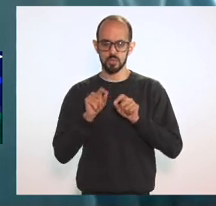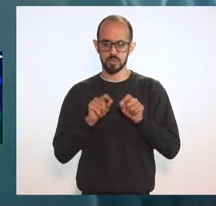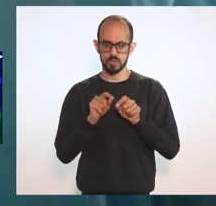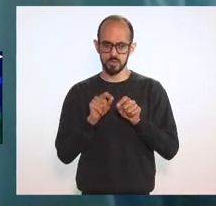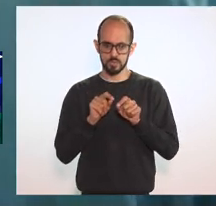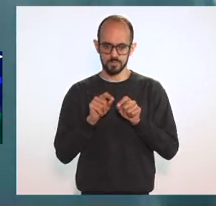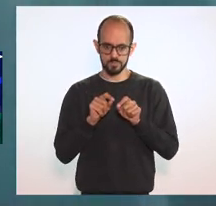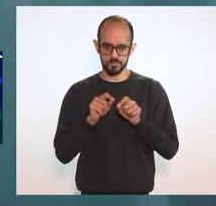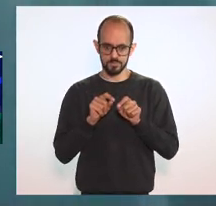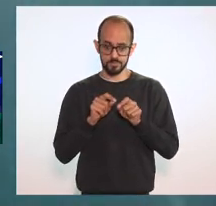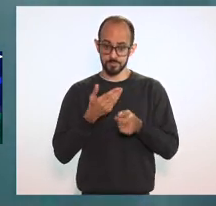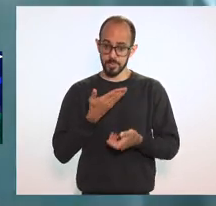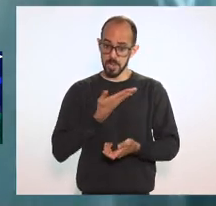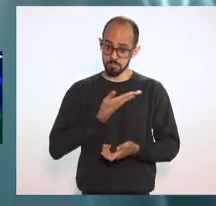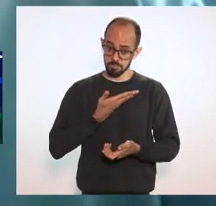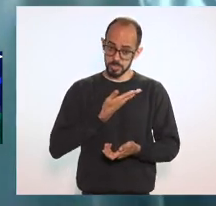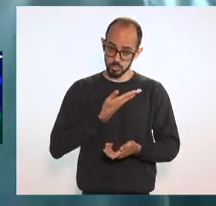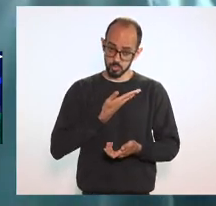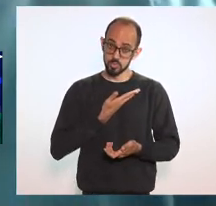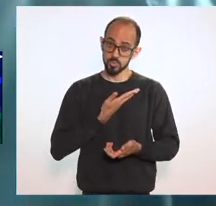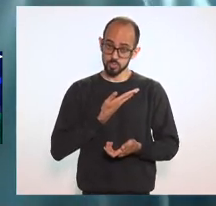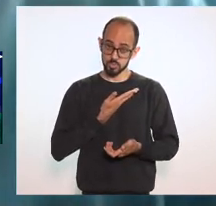amigas parceiros